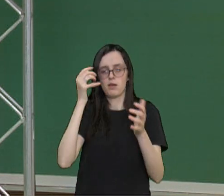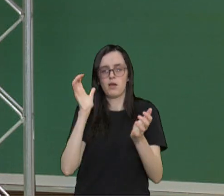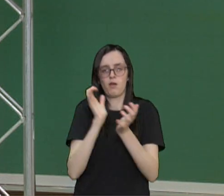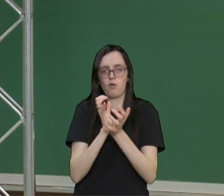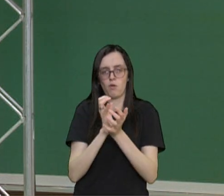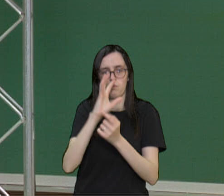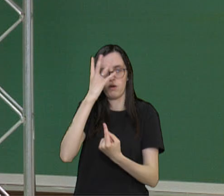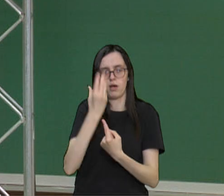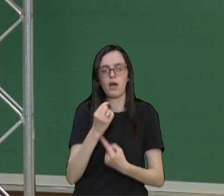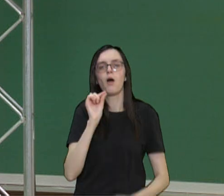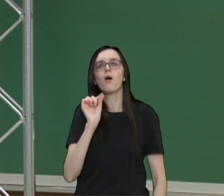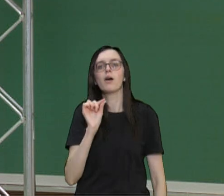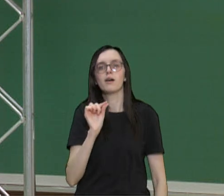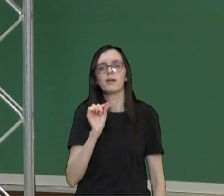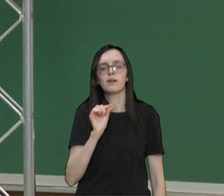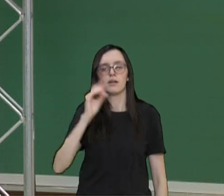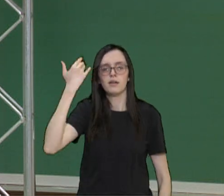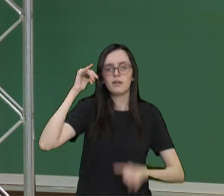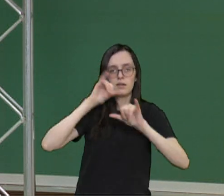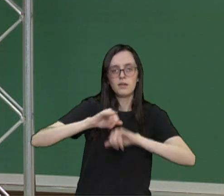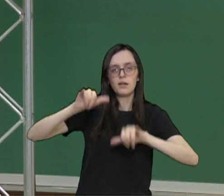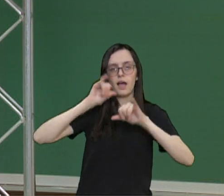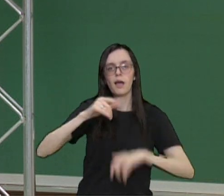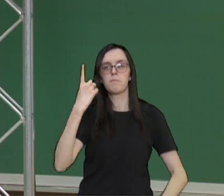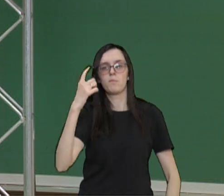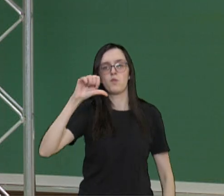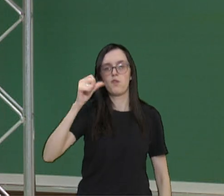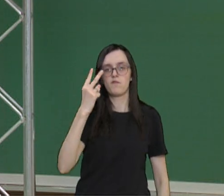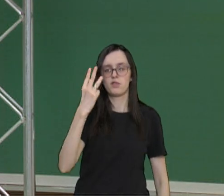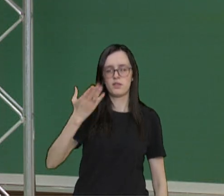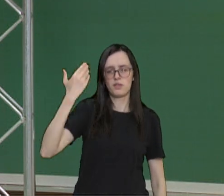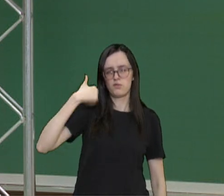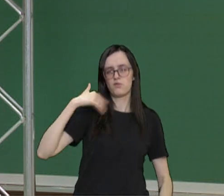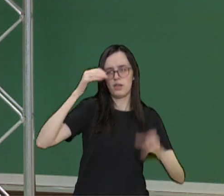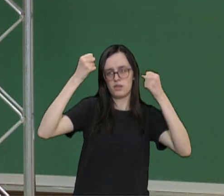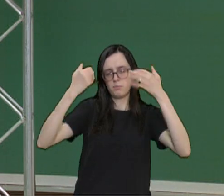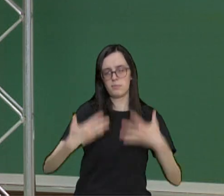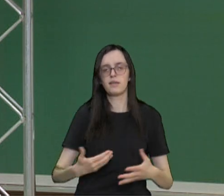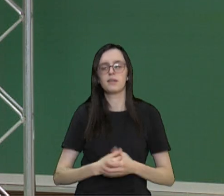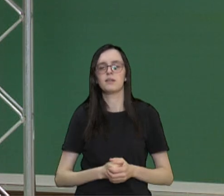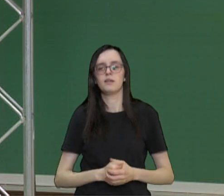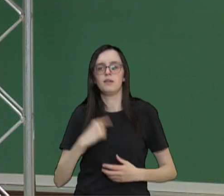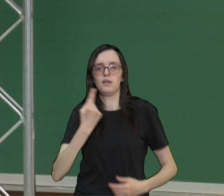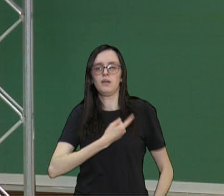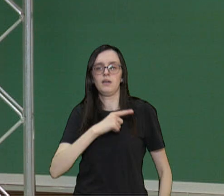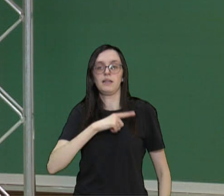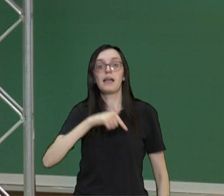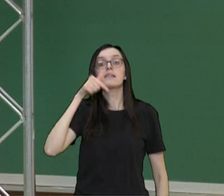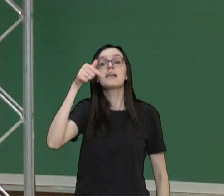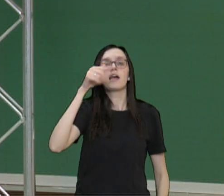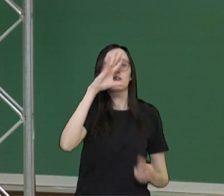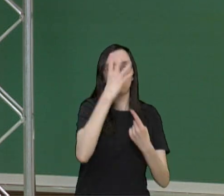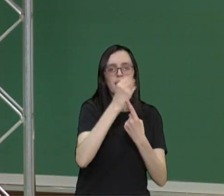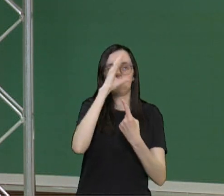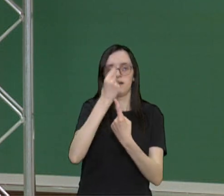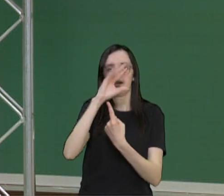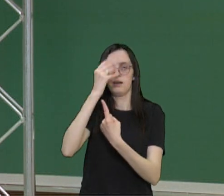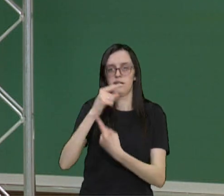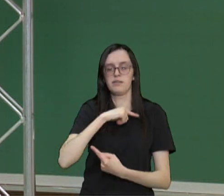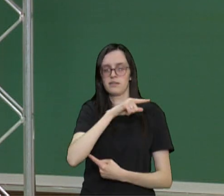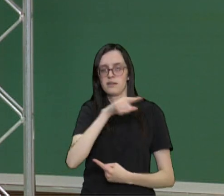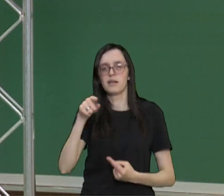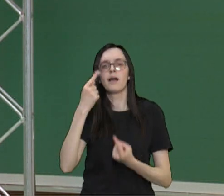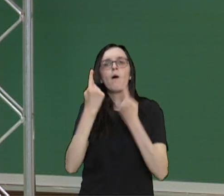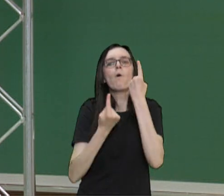arte foi publicado em 1923, que eu falei ali. Que a gente tinha 7 artes. Então veja aqui a